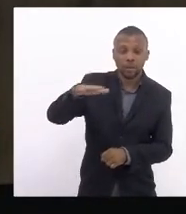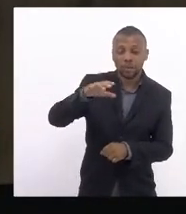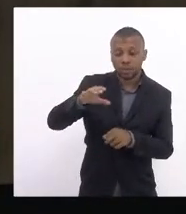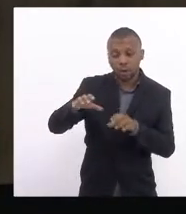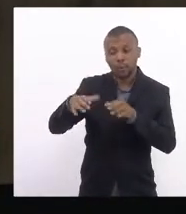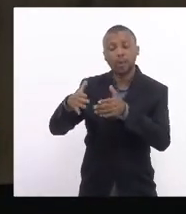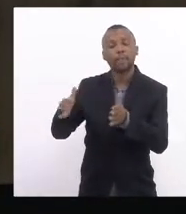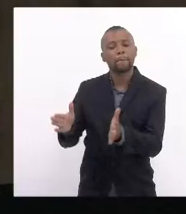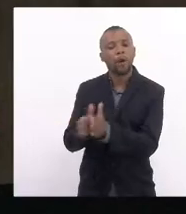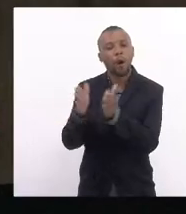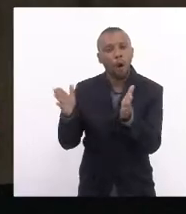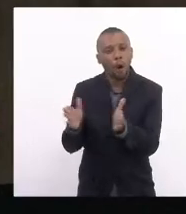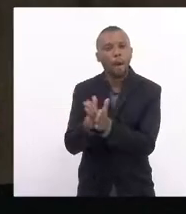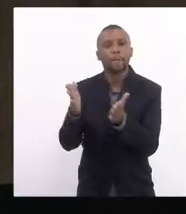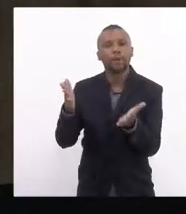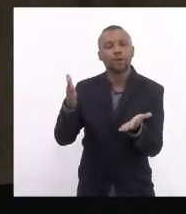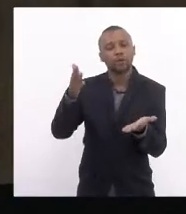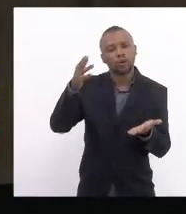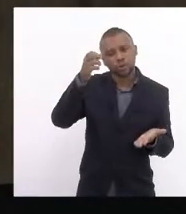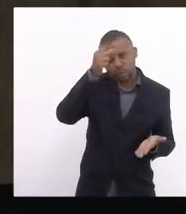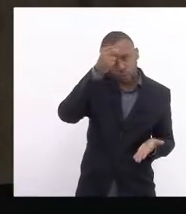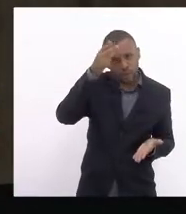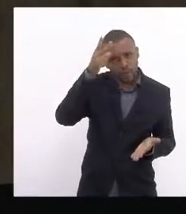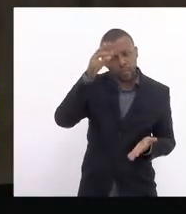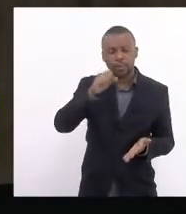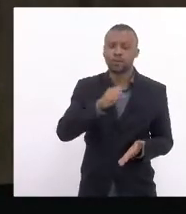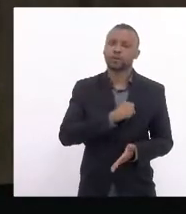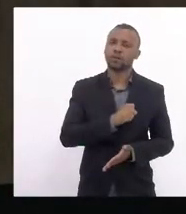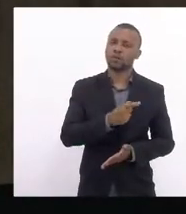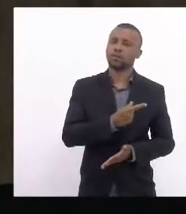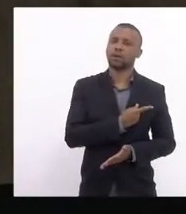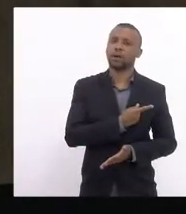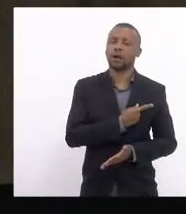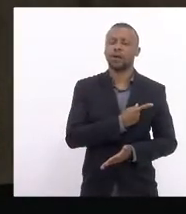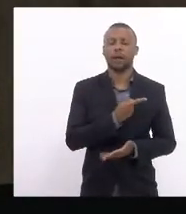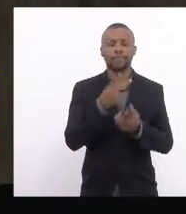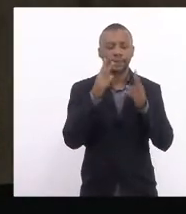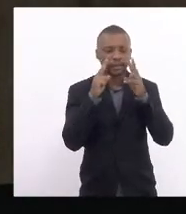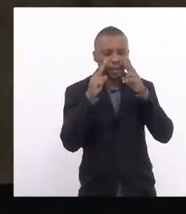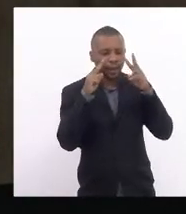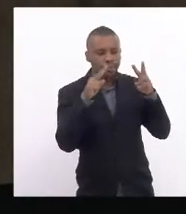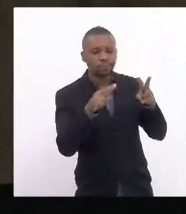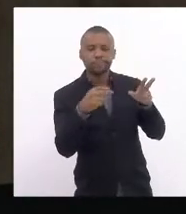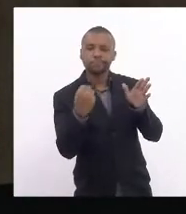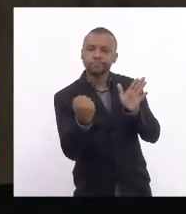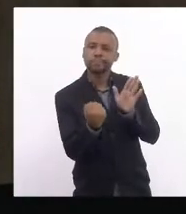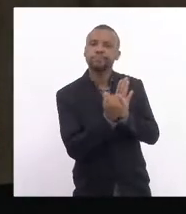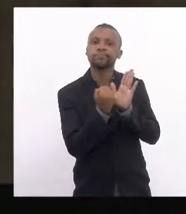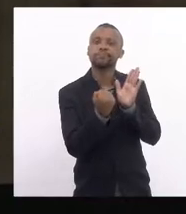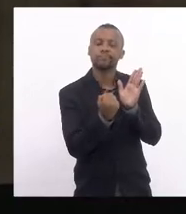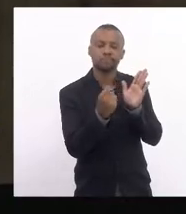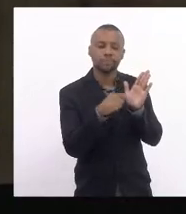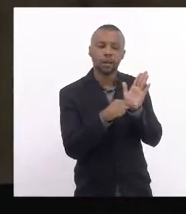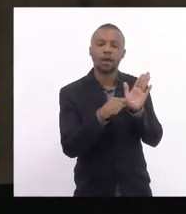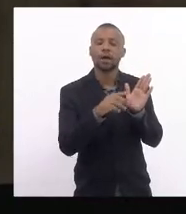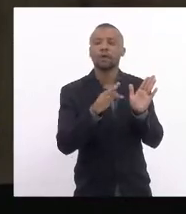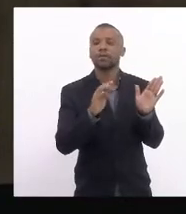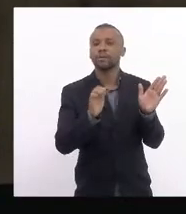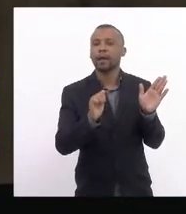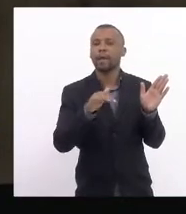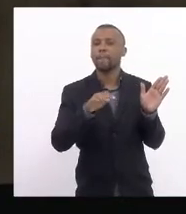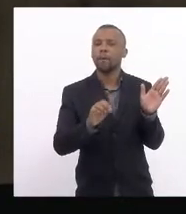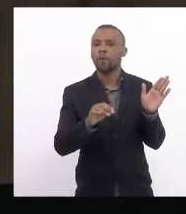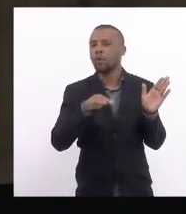comunidades pobres do município de São Gonçalo. E quando se fala que tombamento do Tamoios